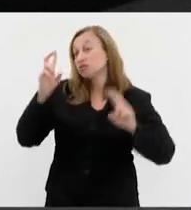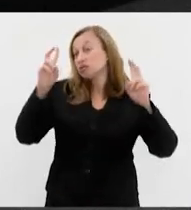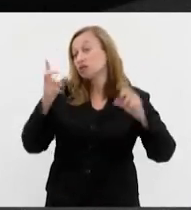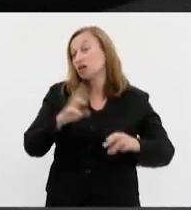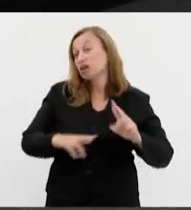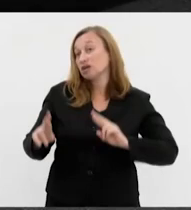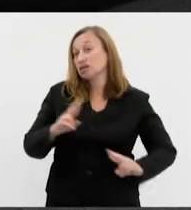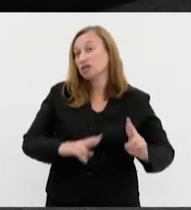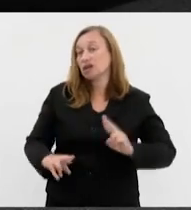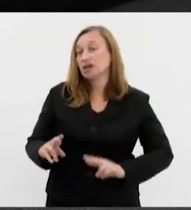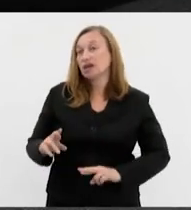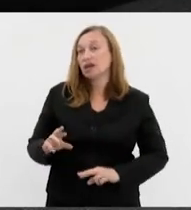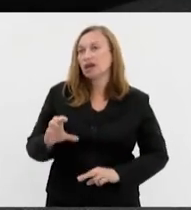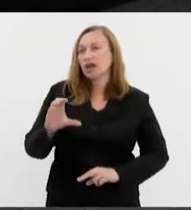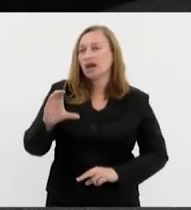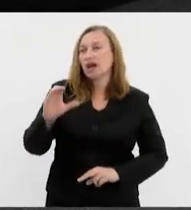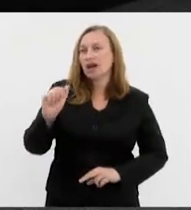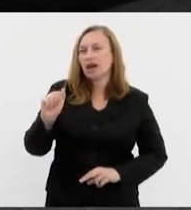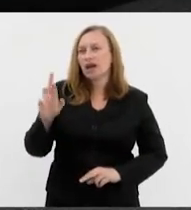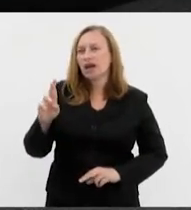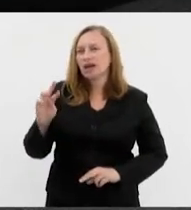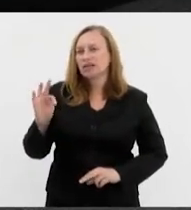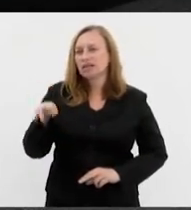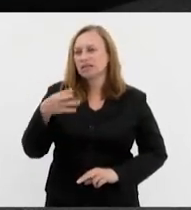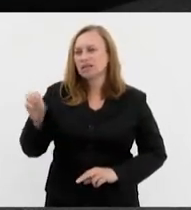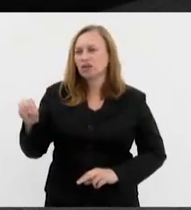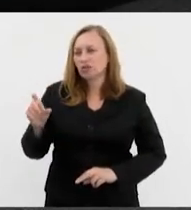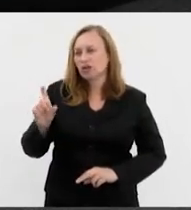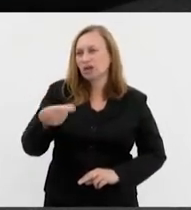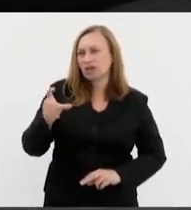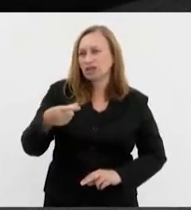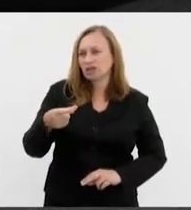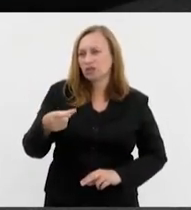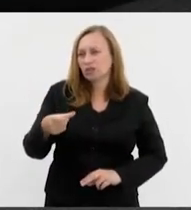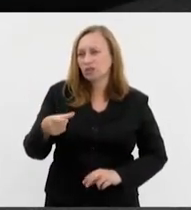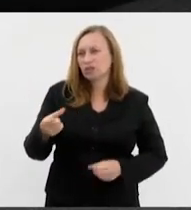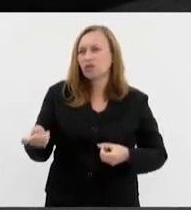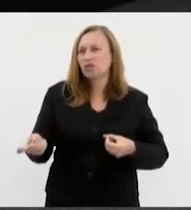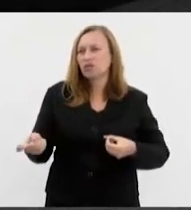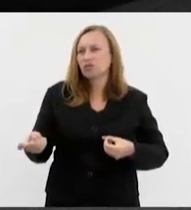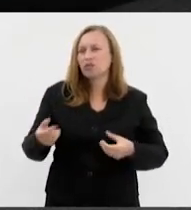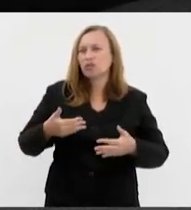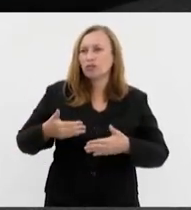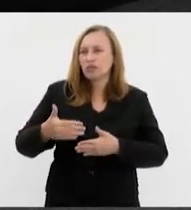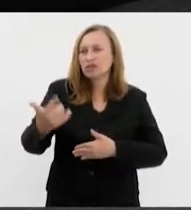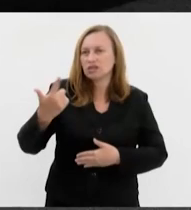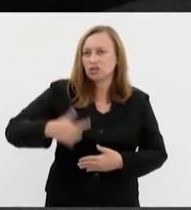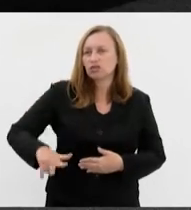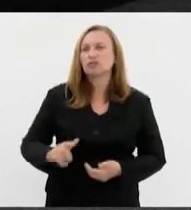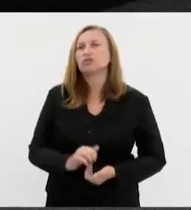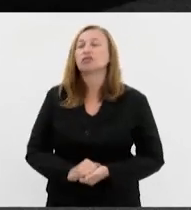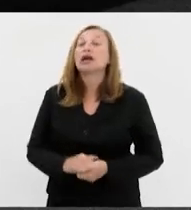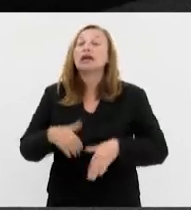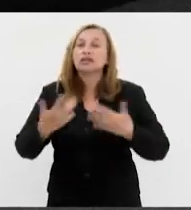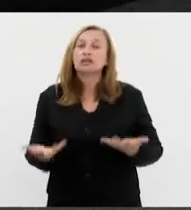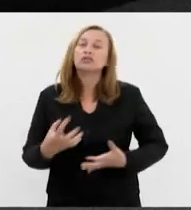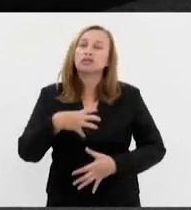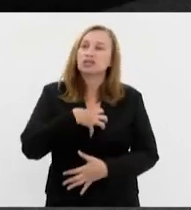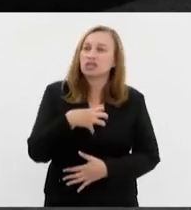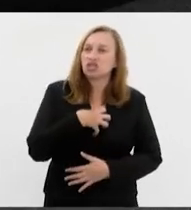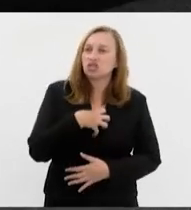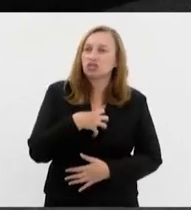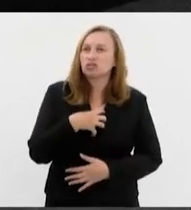cartão Recomeçar, porque várias pessoas não receberam esse cartão. Então, é nesse sentido,